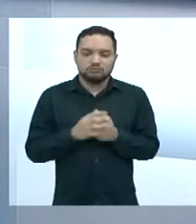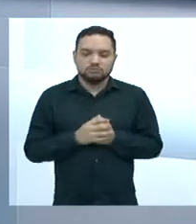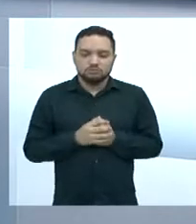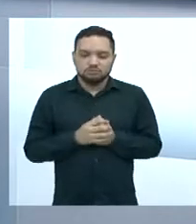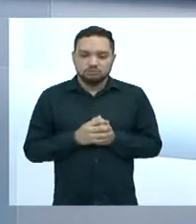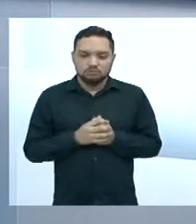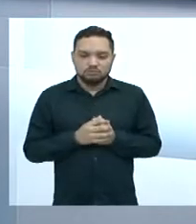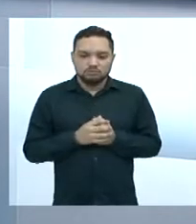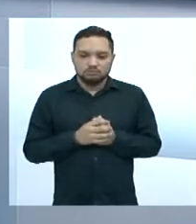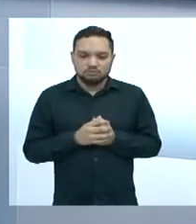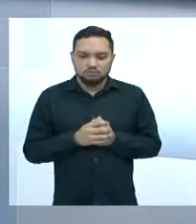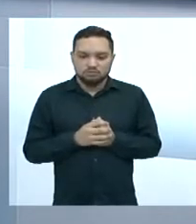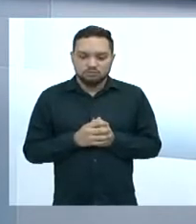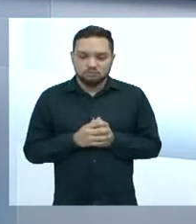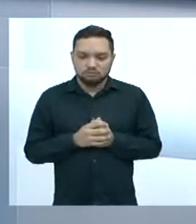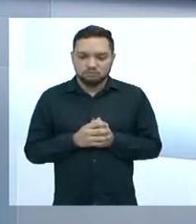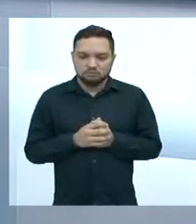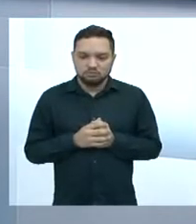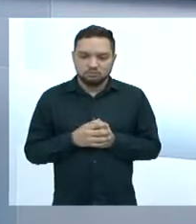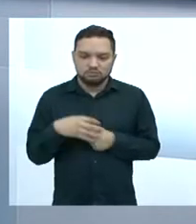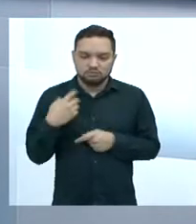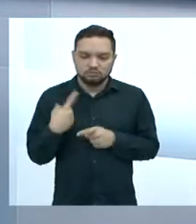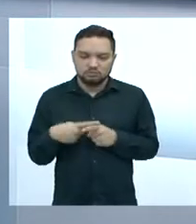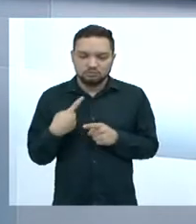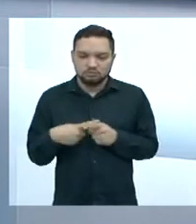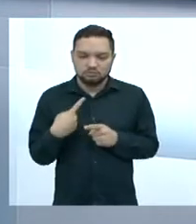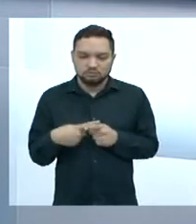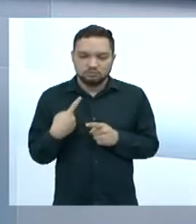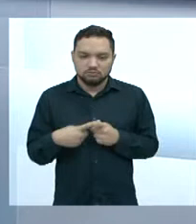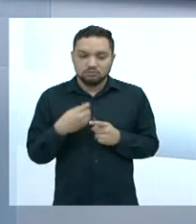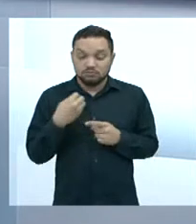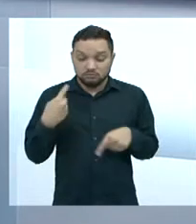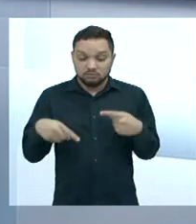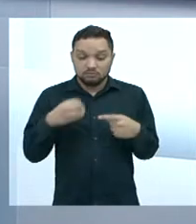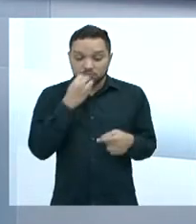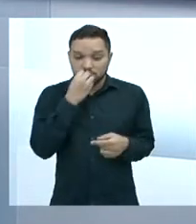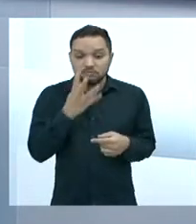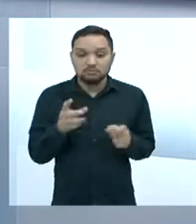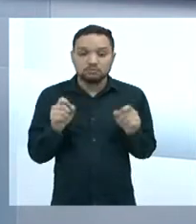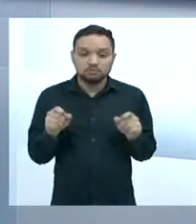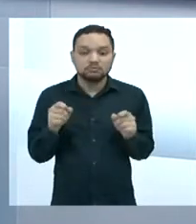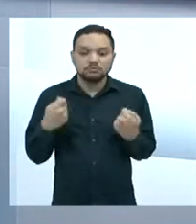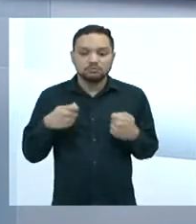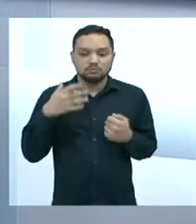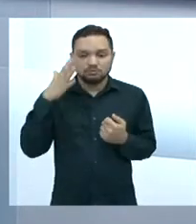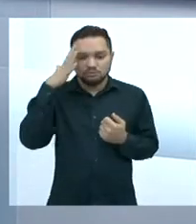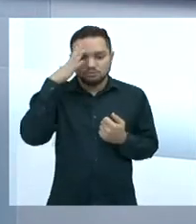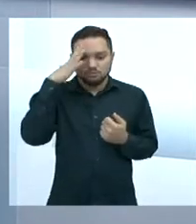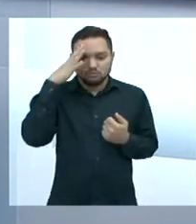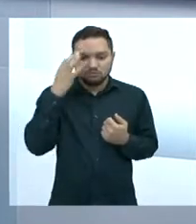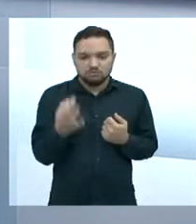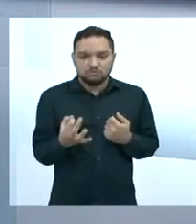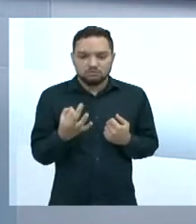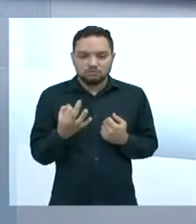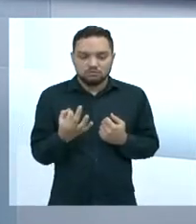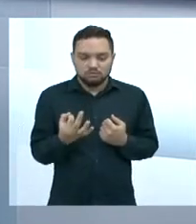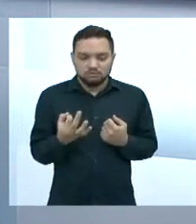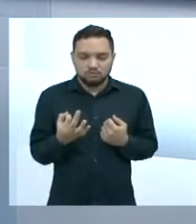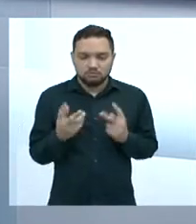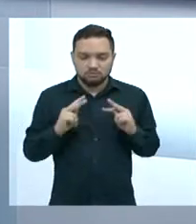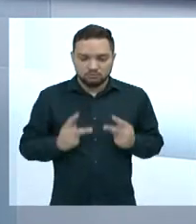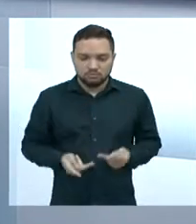vereador Joaquim Rocha. Porque fazer a boa política é compreender muito da alma humana. Que o senhor